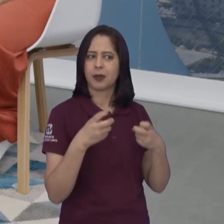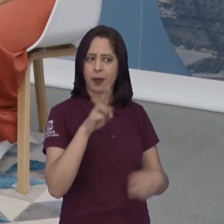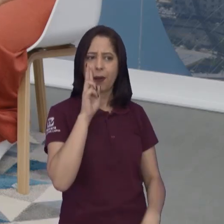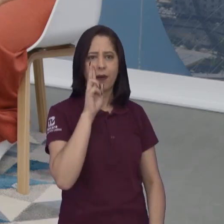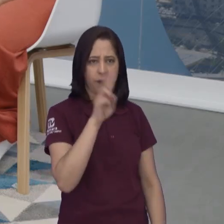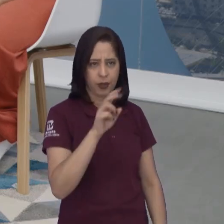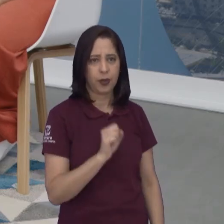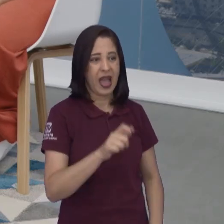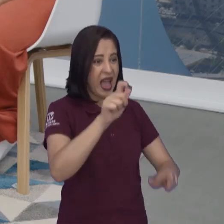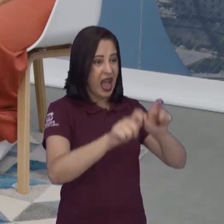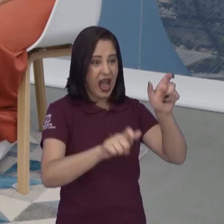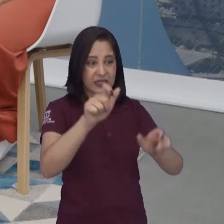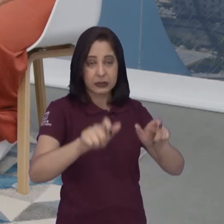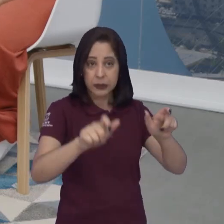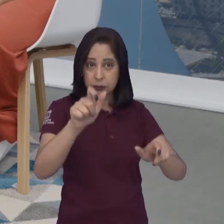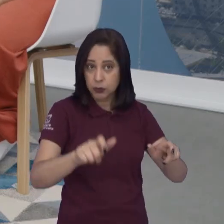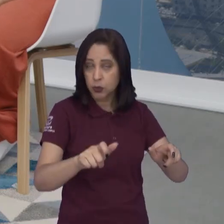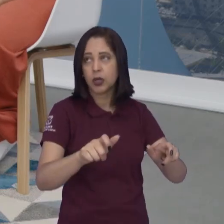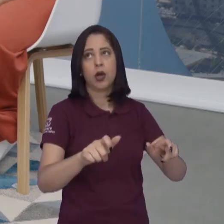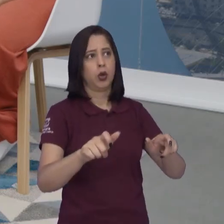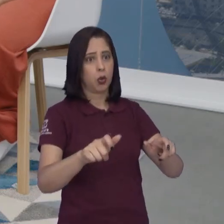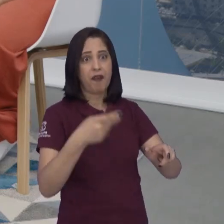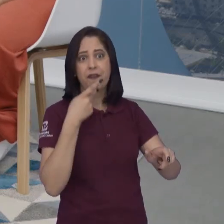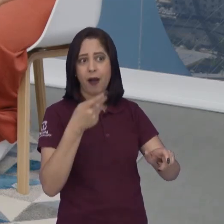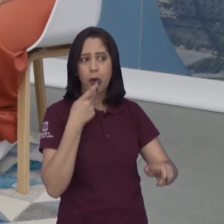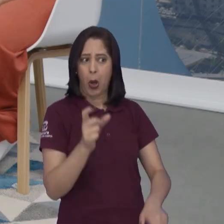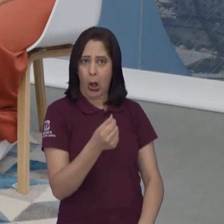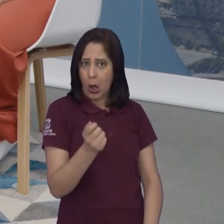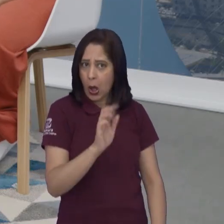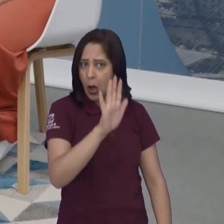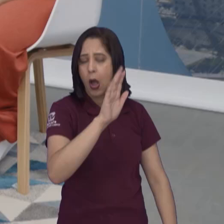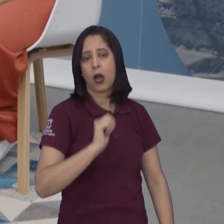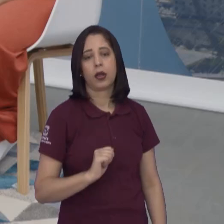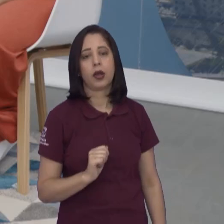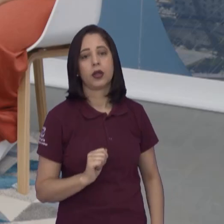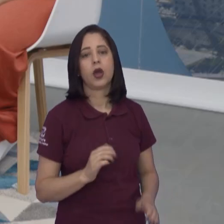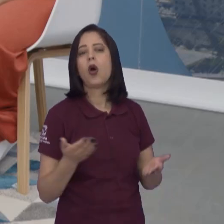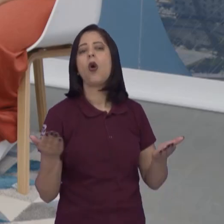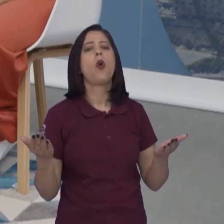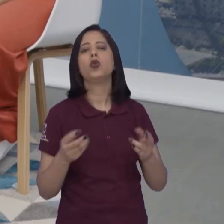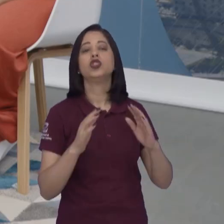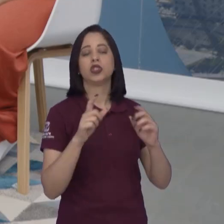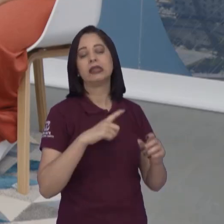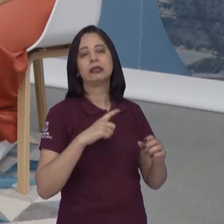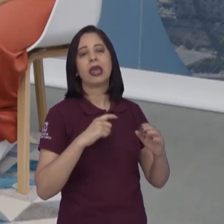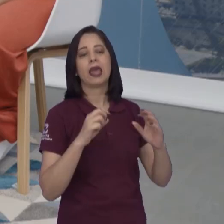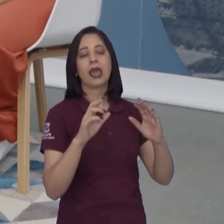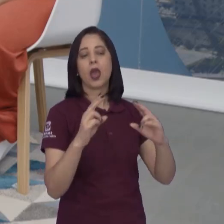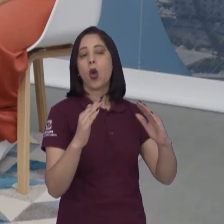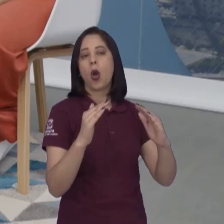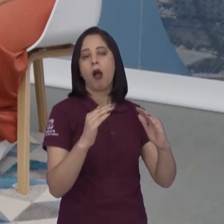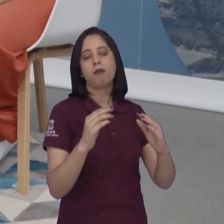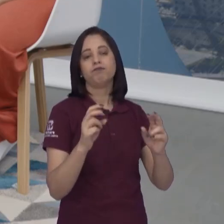a insatisfação das pessoas nesse sentido, e aí a gente falou hoje sobre moradias compartilhadas, né, que muitas